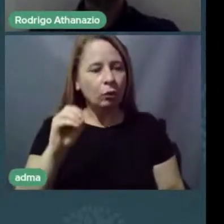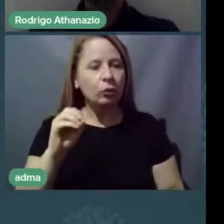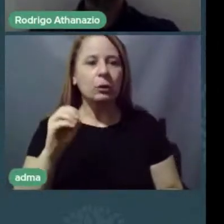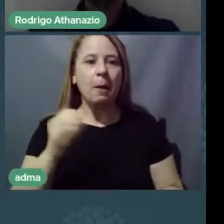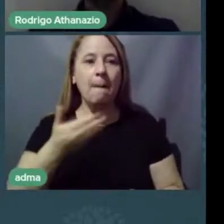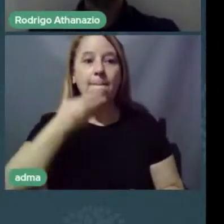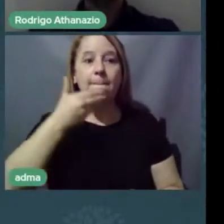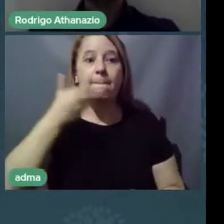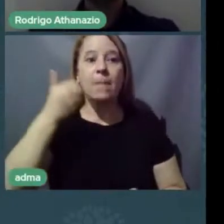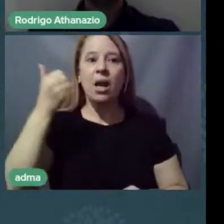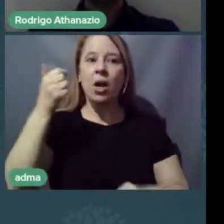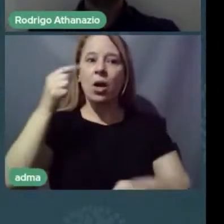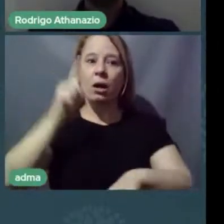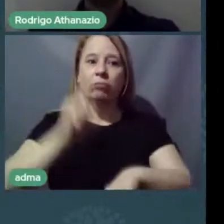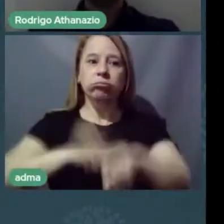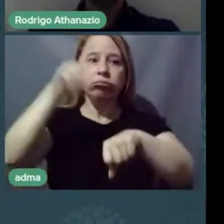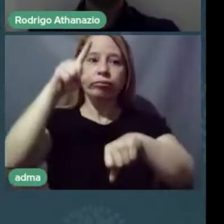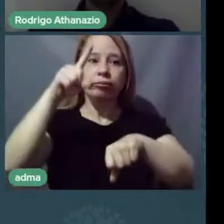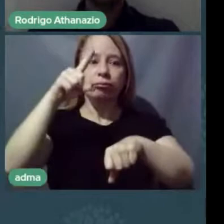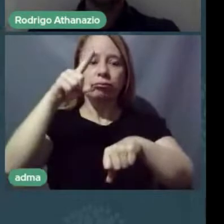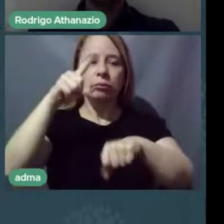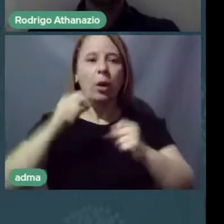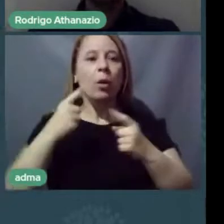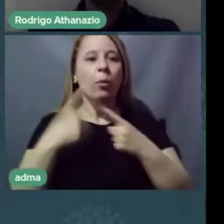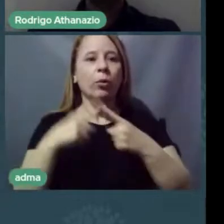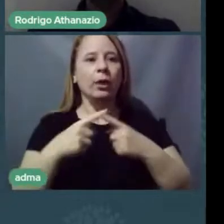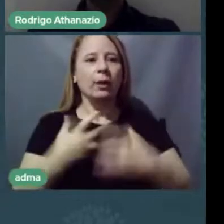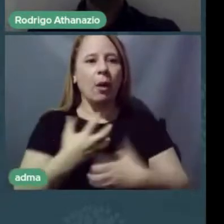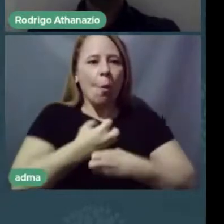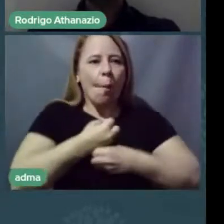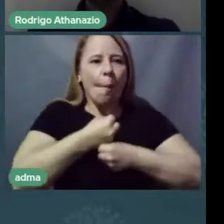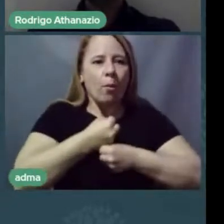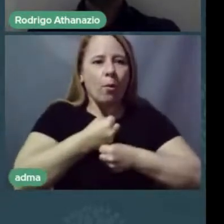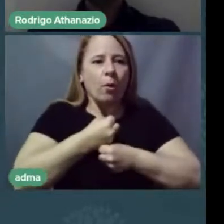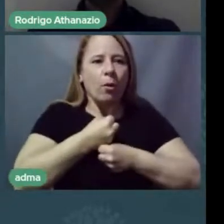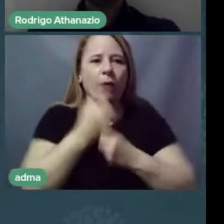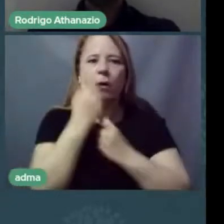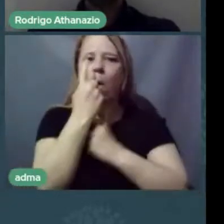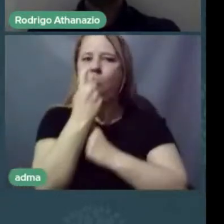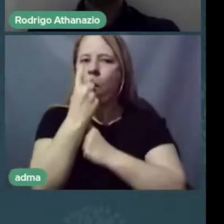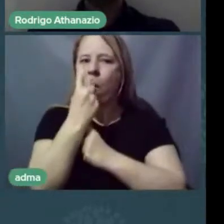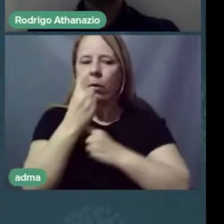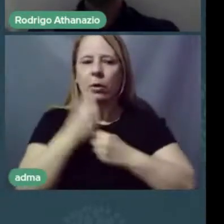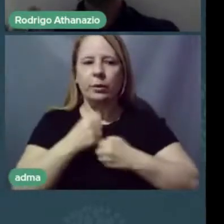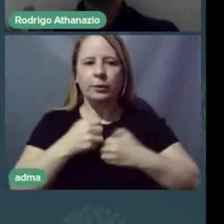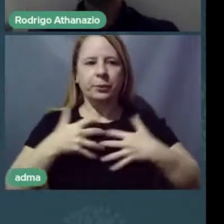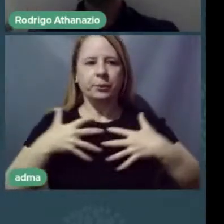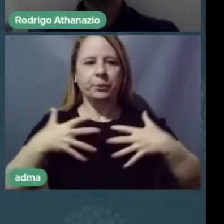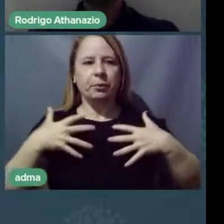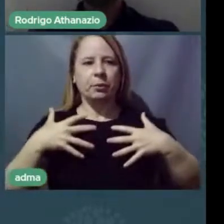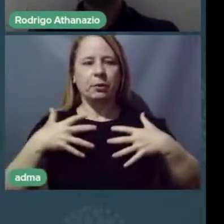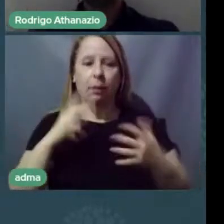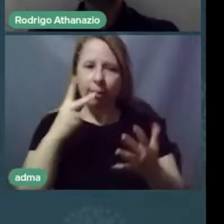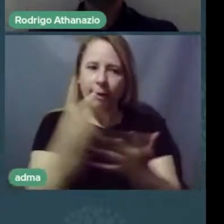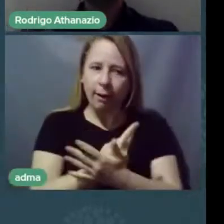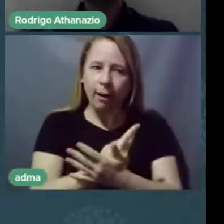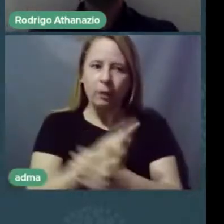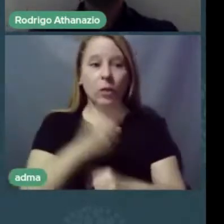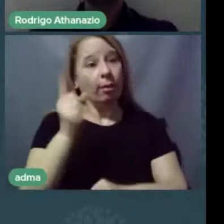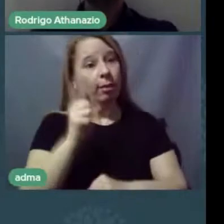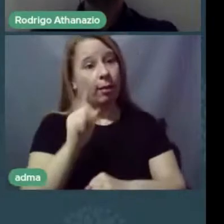na hora, porque ele está dilatando o bronco que está fechado. E isso é errado de fazer? Não. Mas a